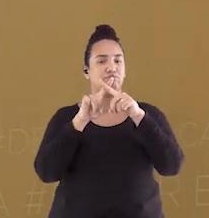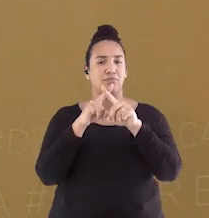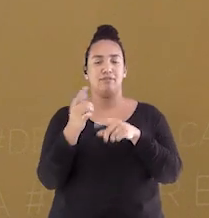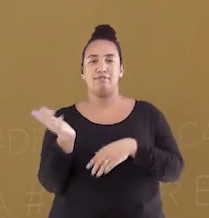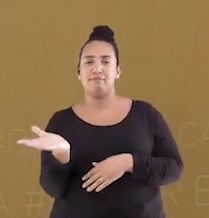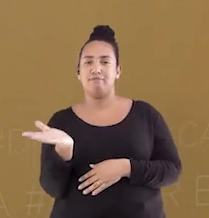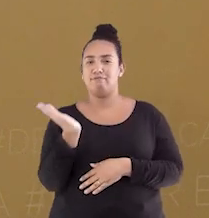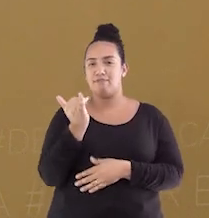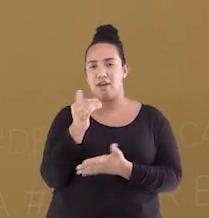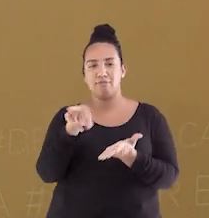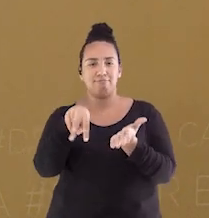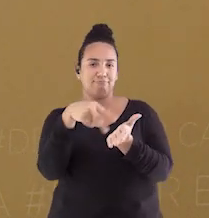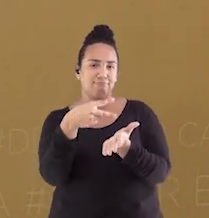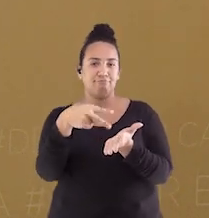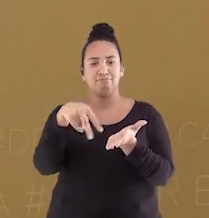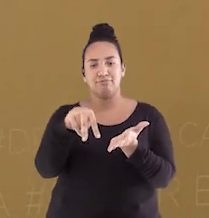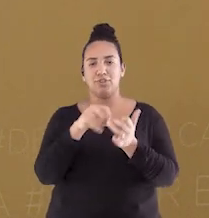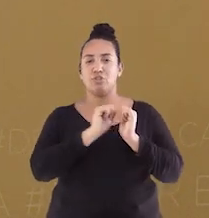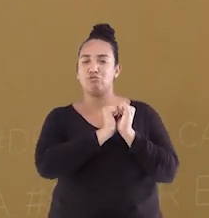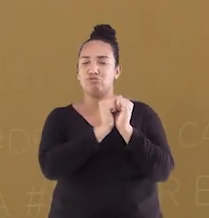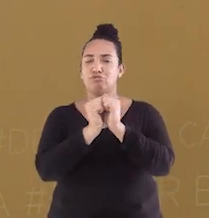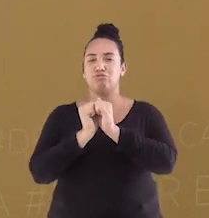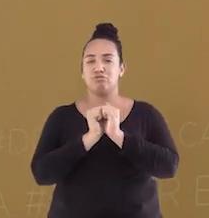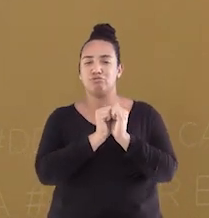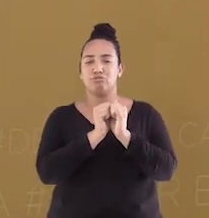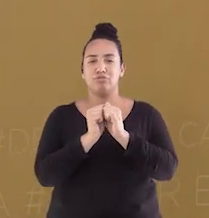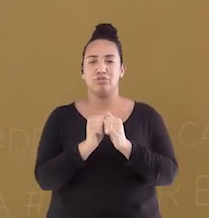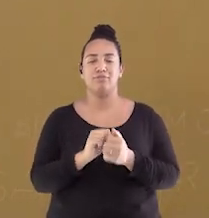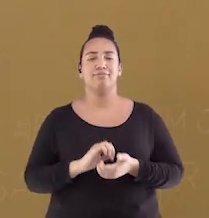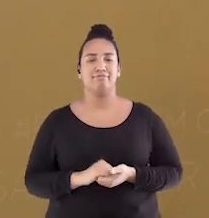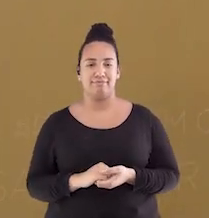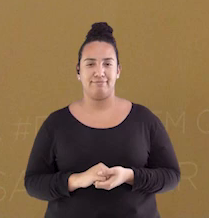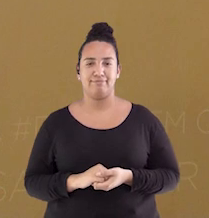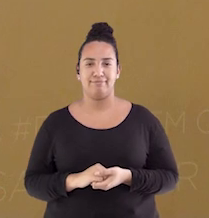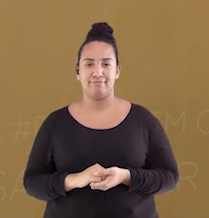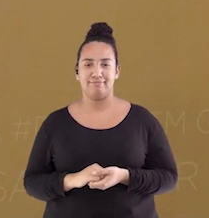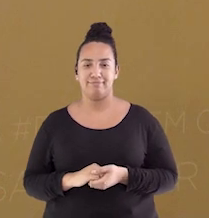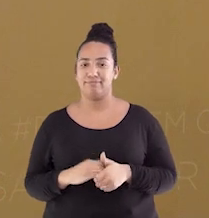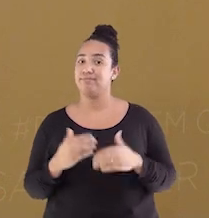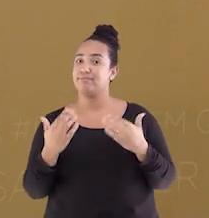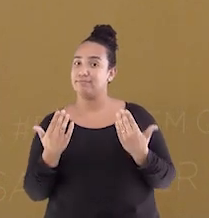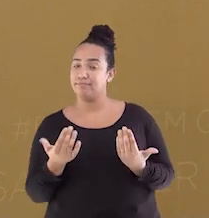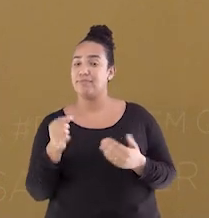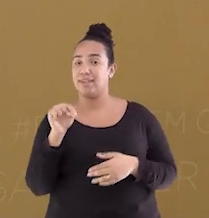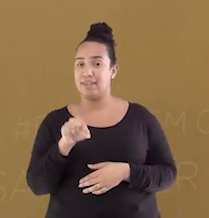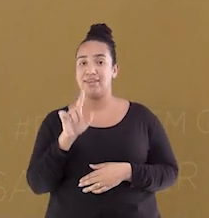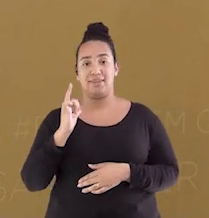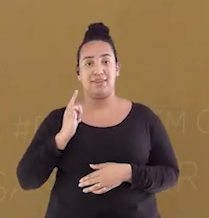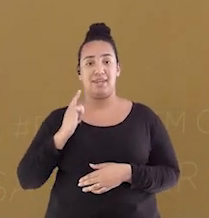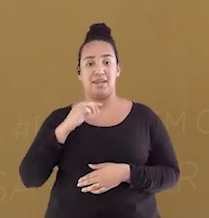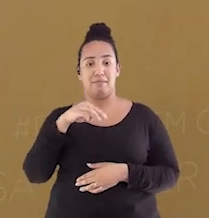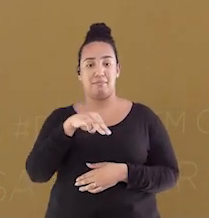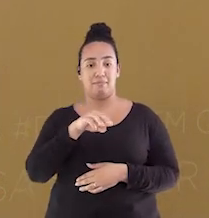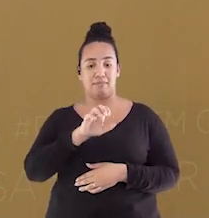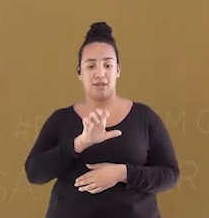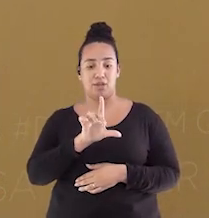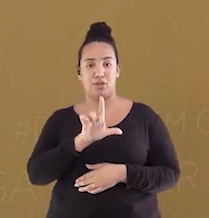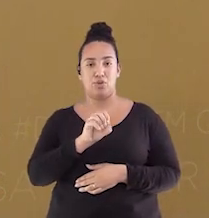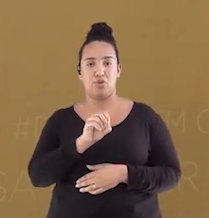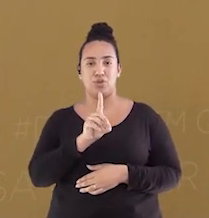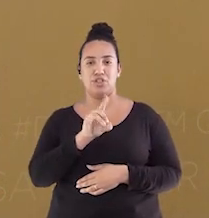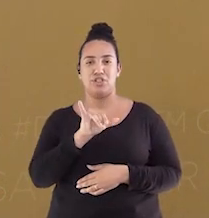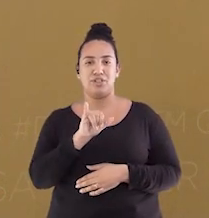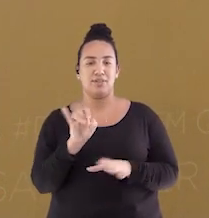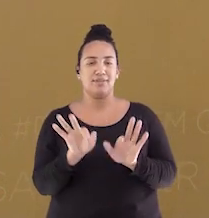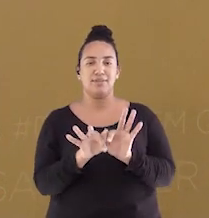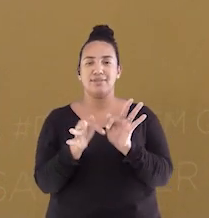vem dança comigo, vai ver que eu te esculacho. Essa é uma melodia bem simples, que fica quase